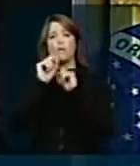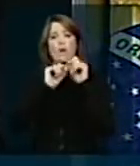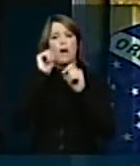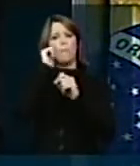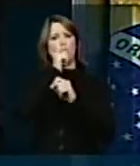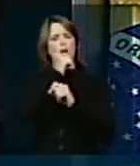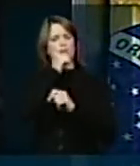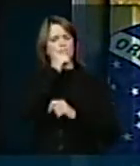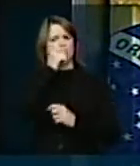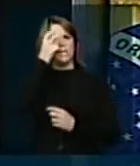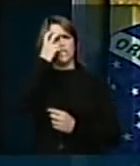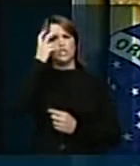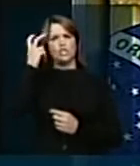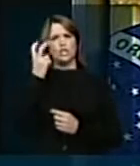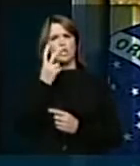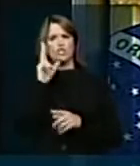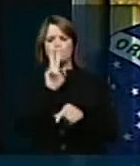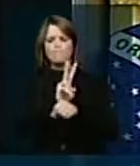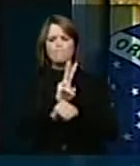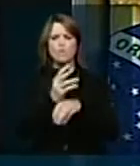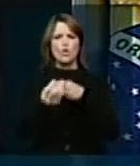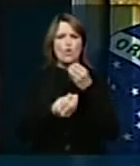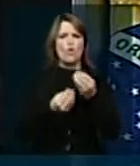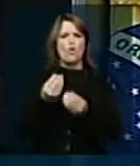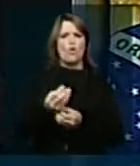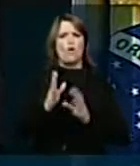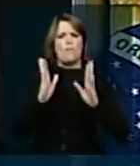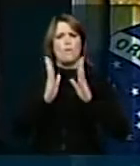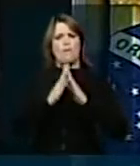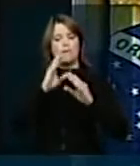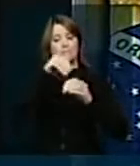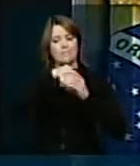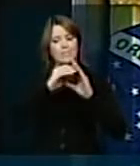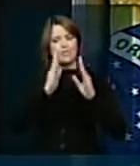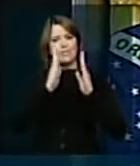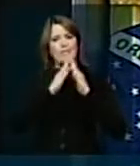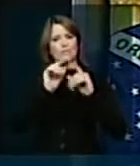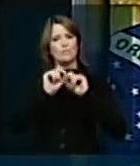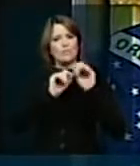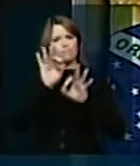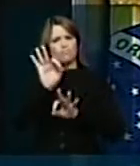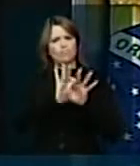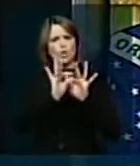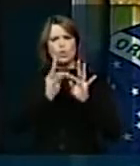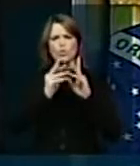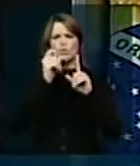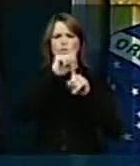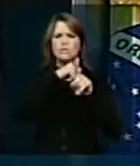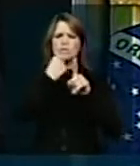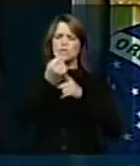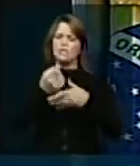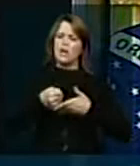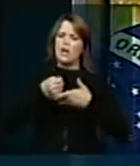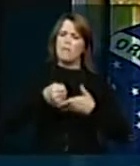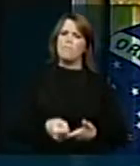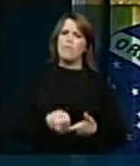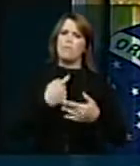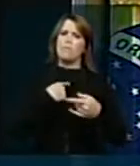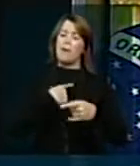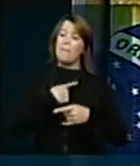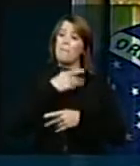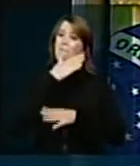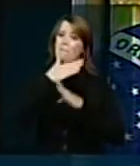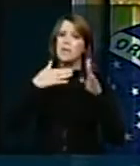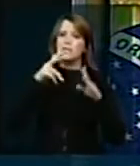sua casa, e por trás da tarefa de edificação do seu lar está a edificação de toda a sociedade. Elas são metade